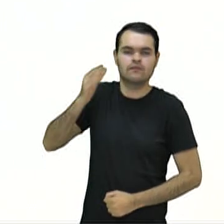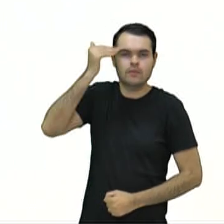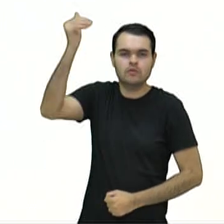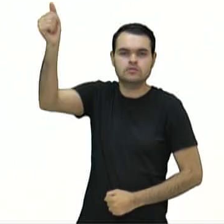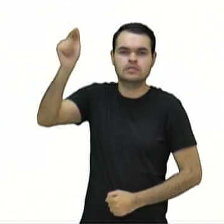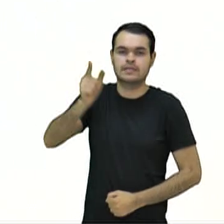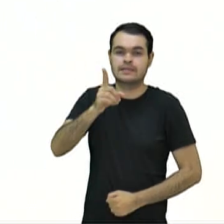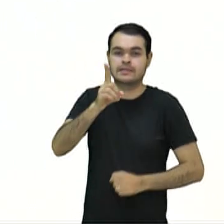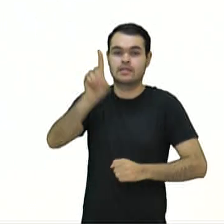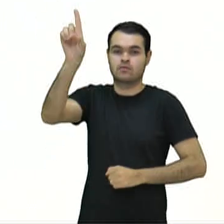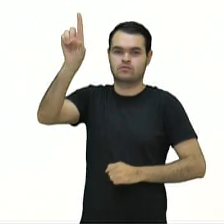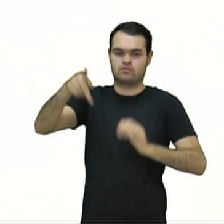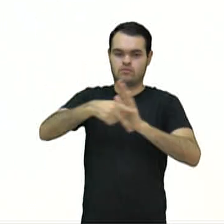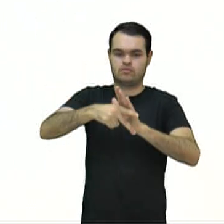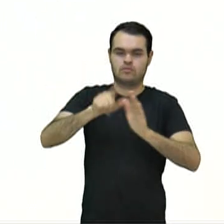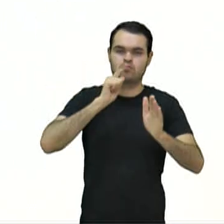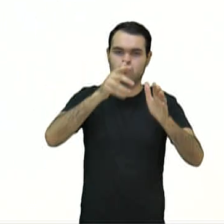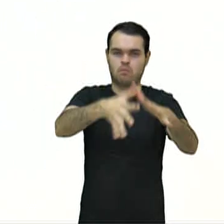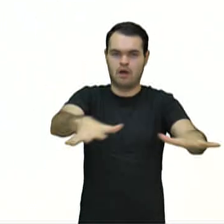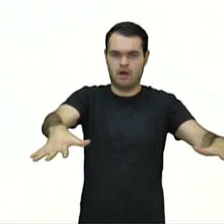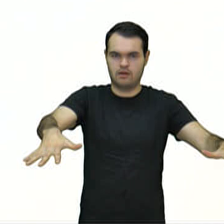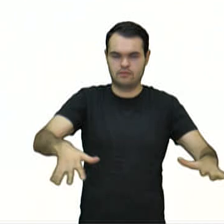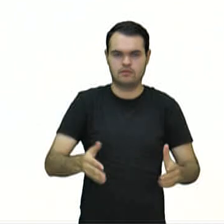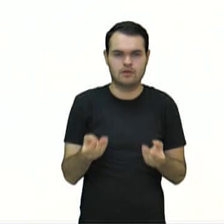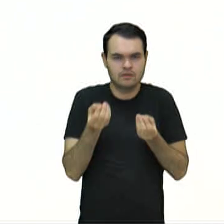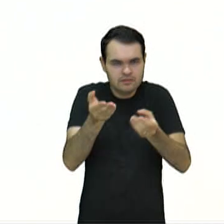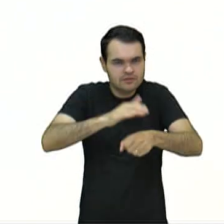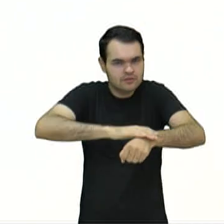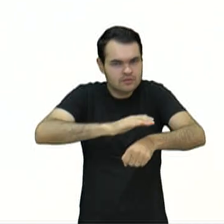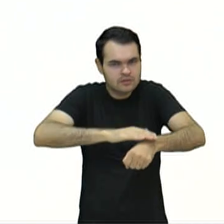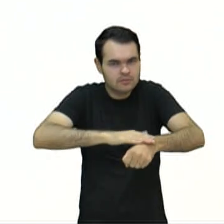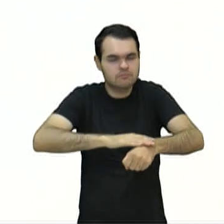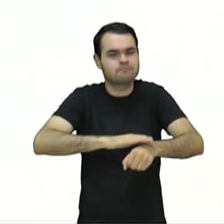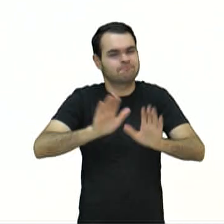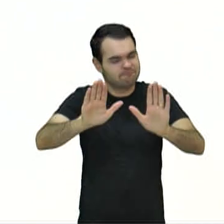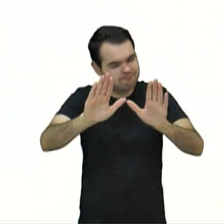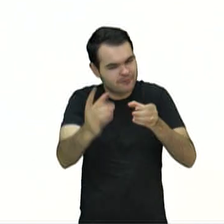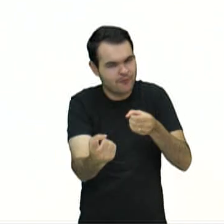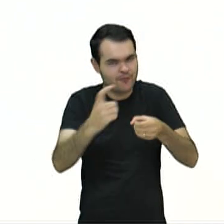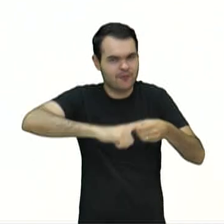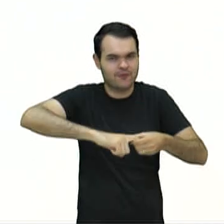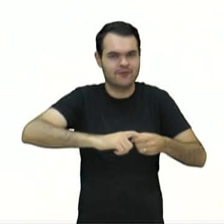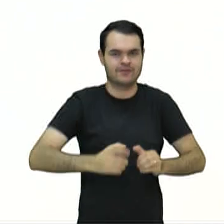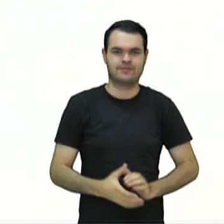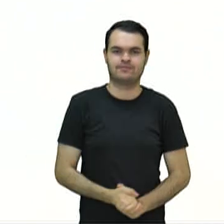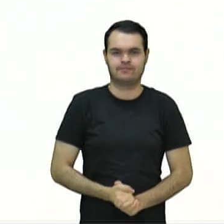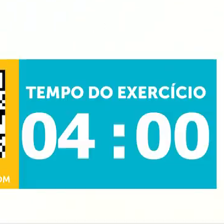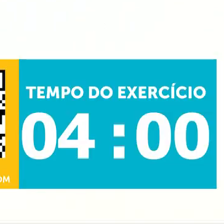mares, e tem mais algumas informações. Vou dar um tempo para vocês encontrarem e a gente já retorna.